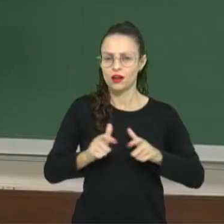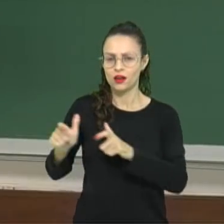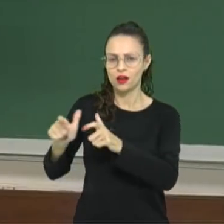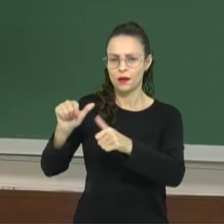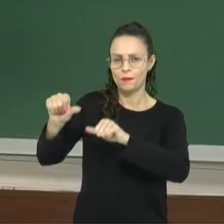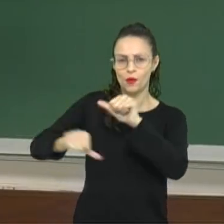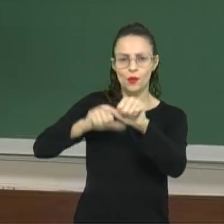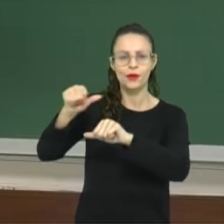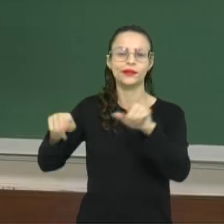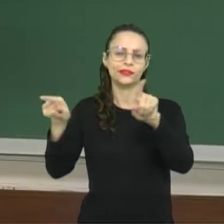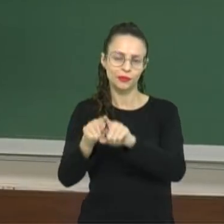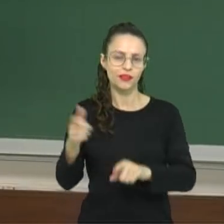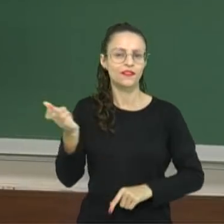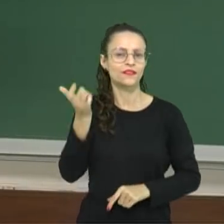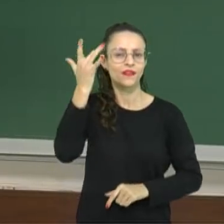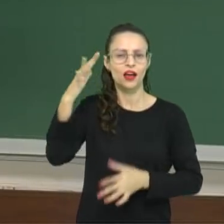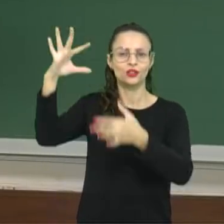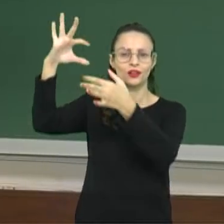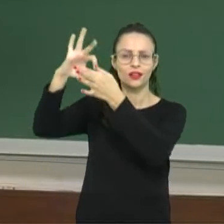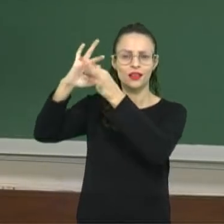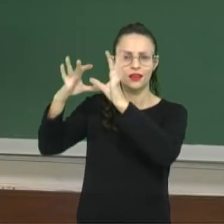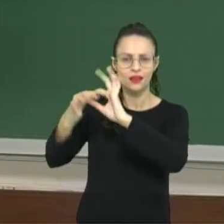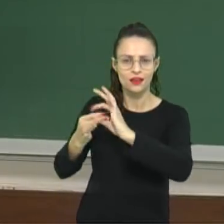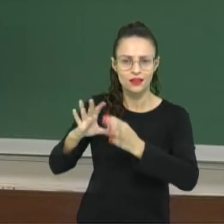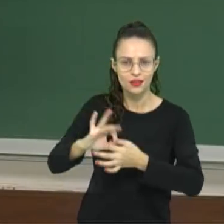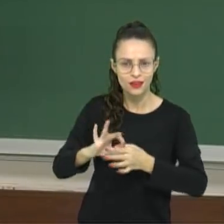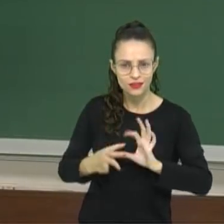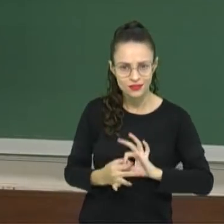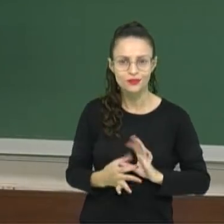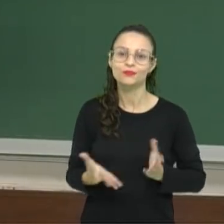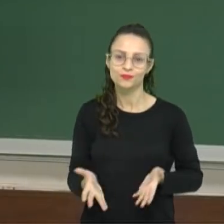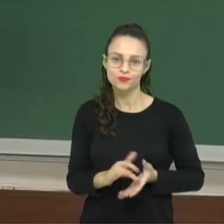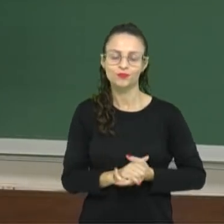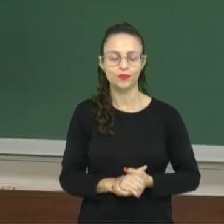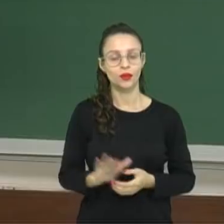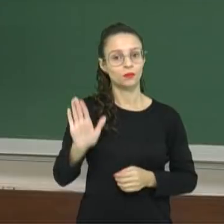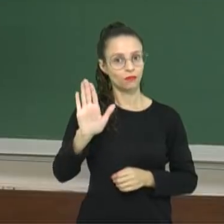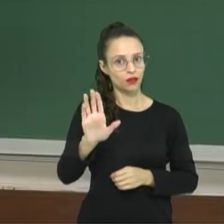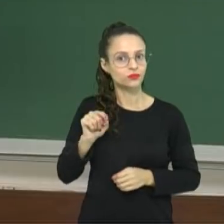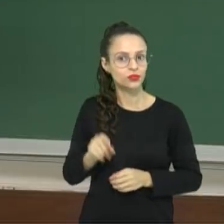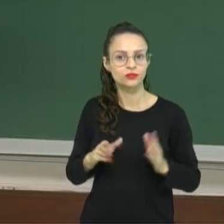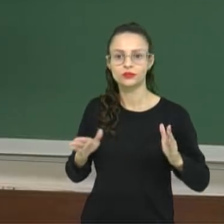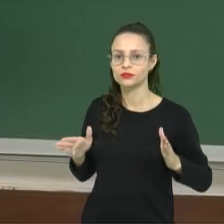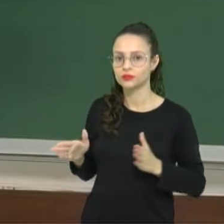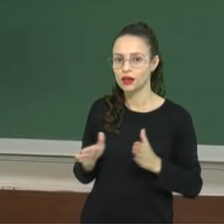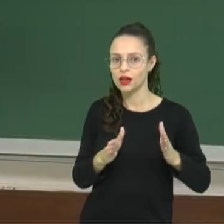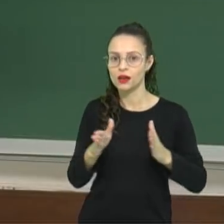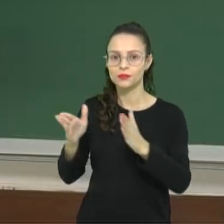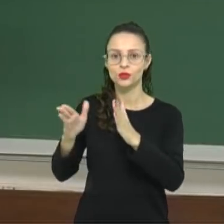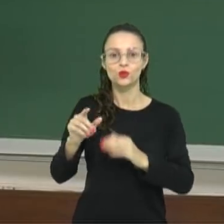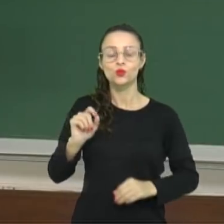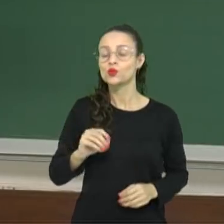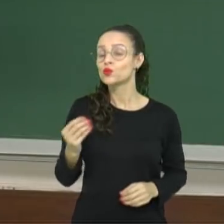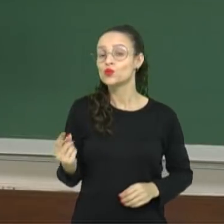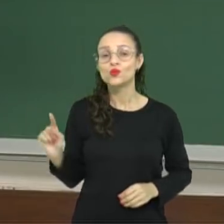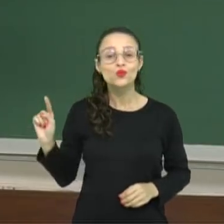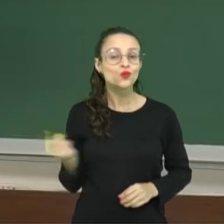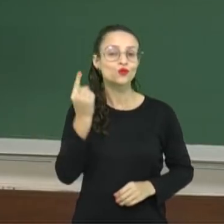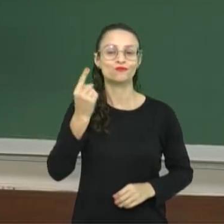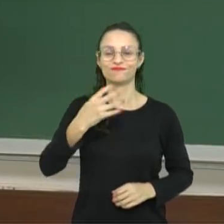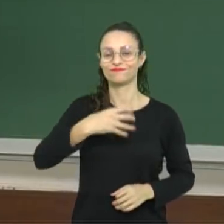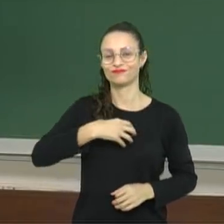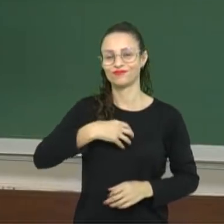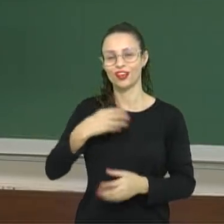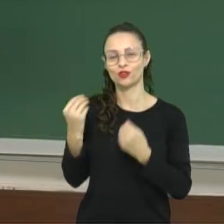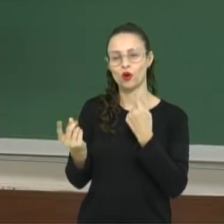se facilitando as ligações ali entre os lugares, né? Mas esses caminhos eram a única forma de